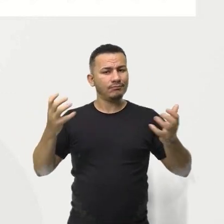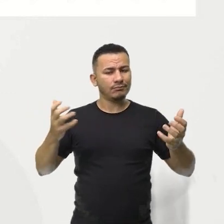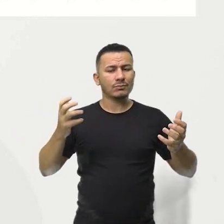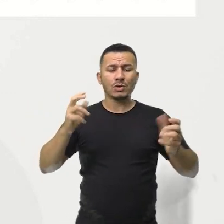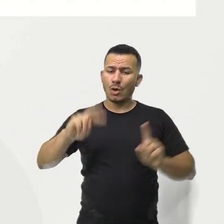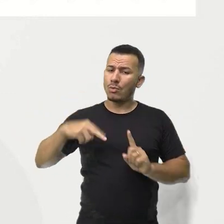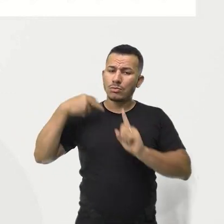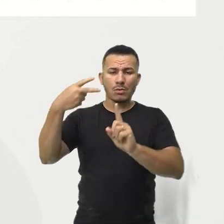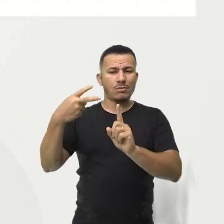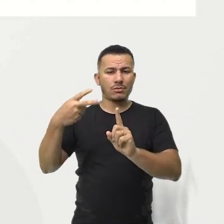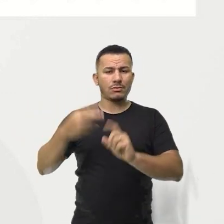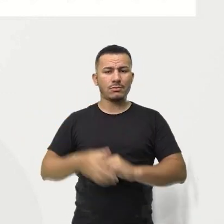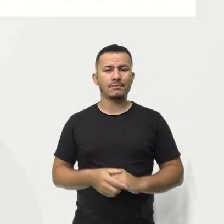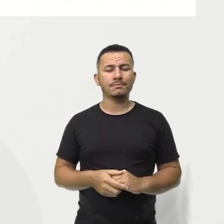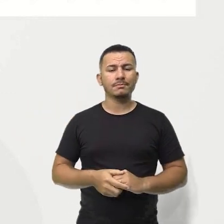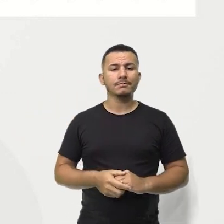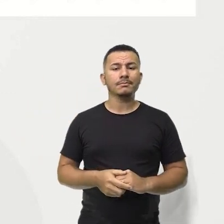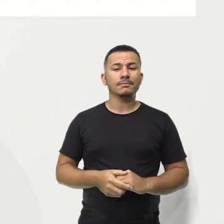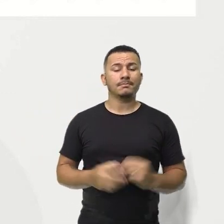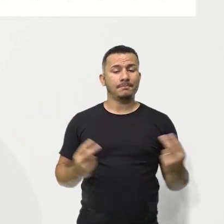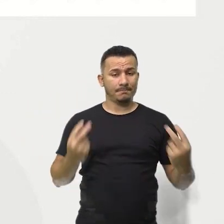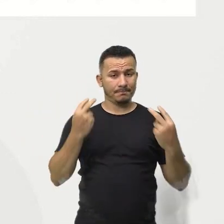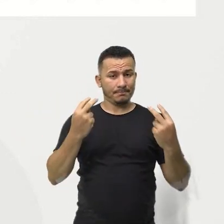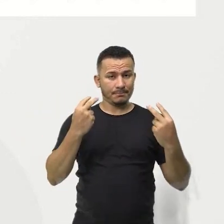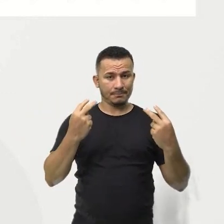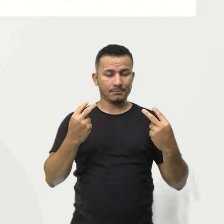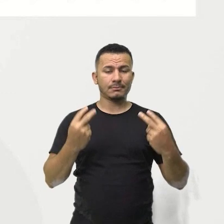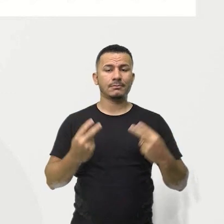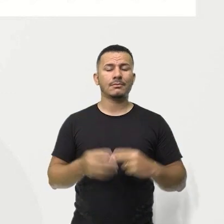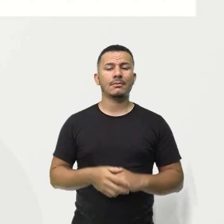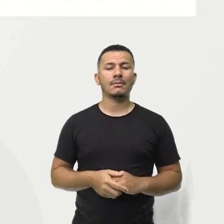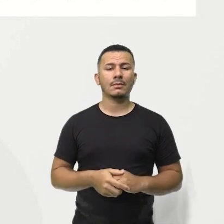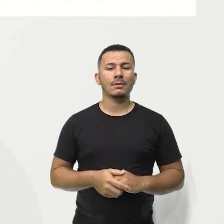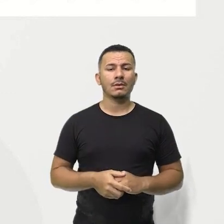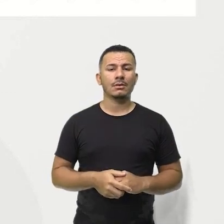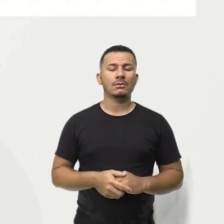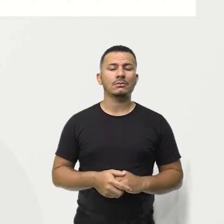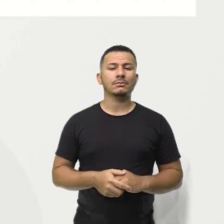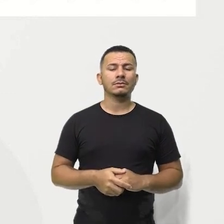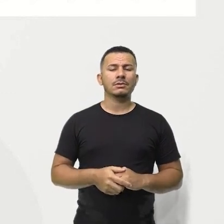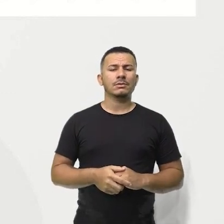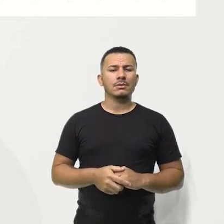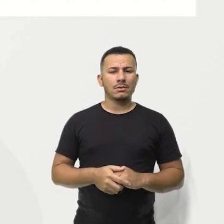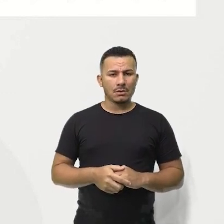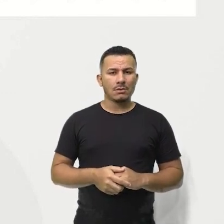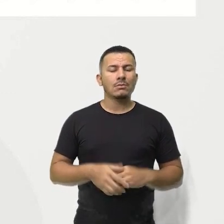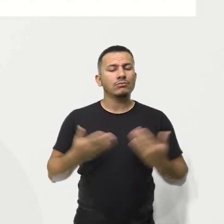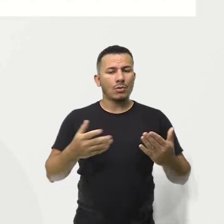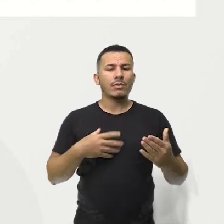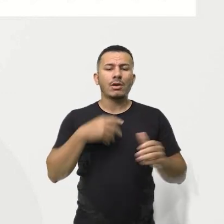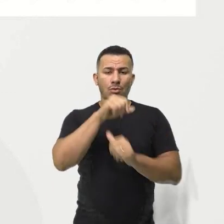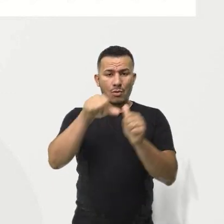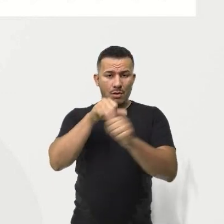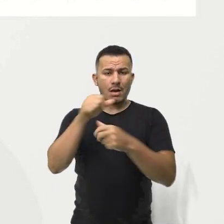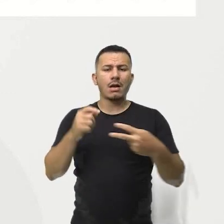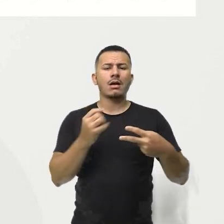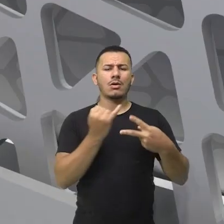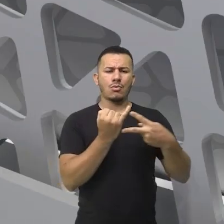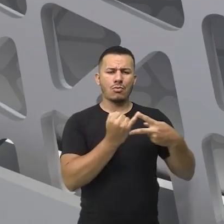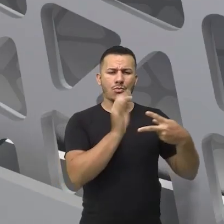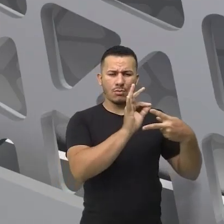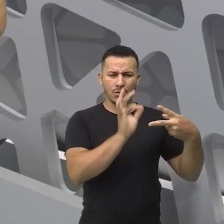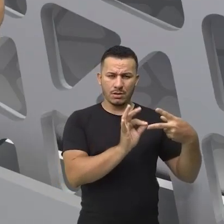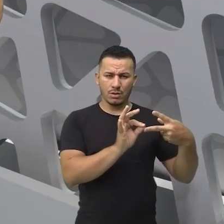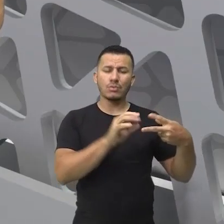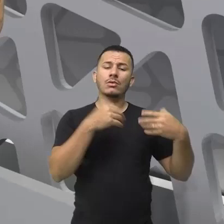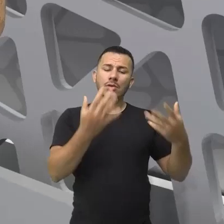anterior. Beleza? Quer transformar esse polígono de modo que ele seja o dobro do anterior. Volta aqui com o professor. Olha só, observa